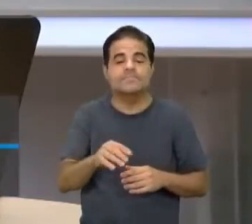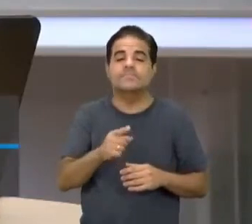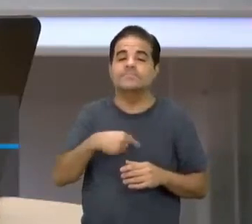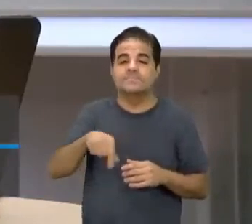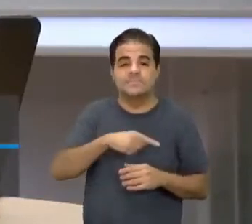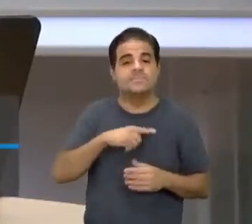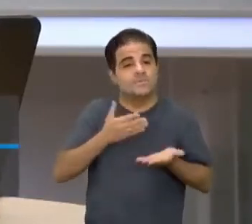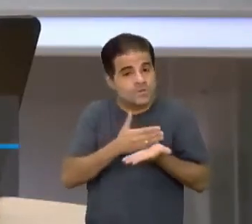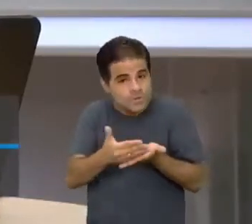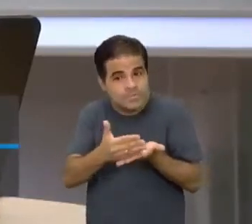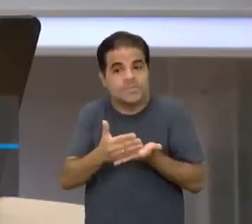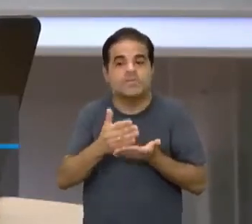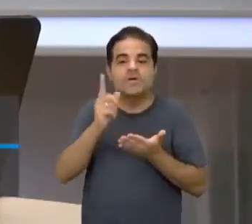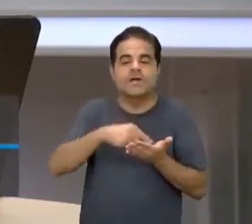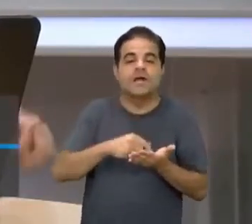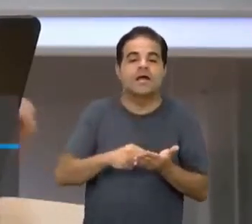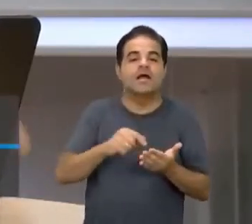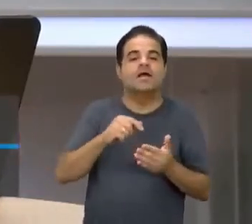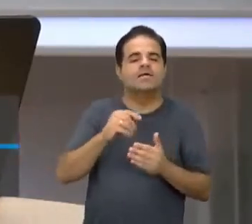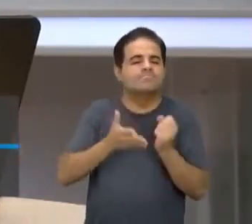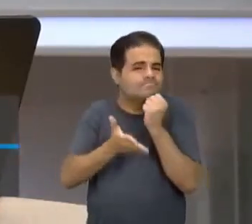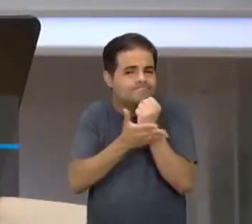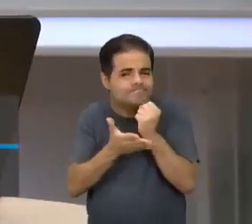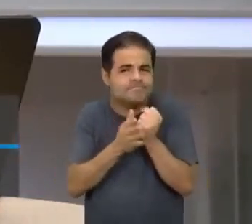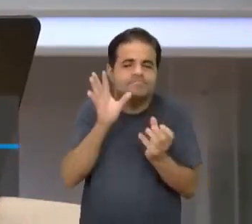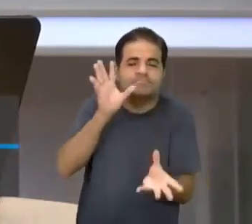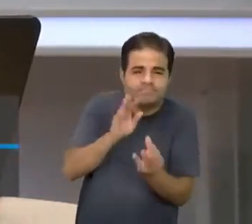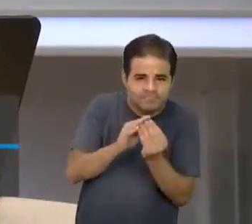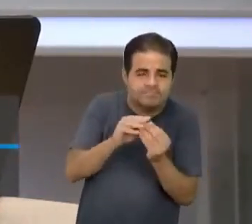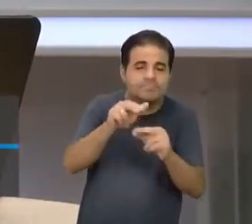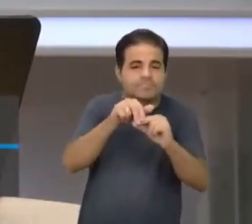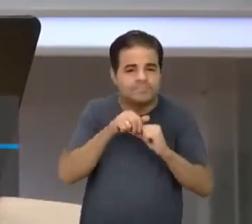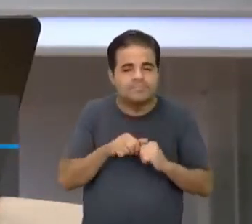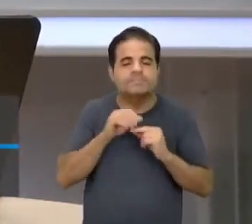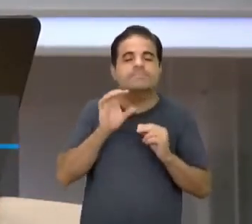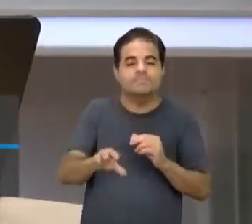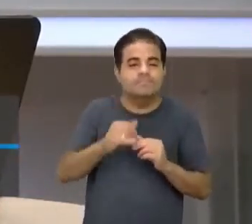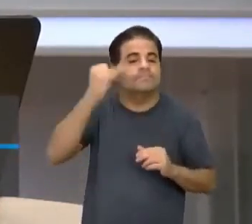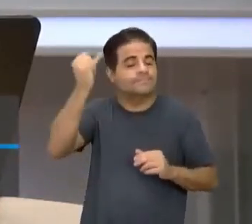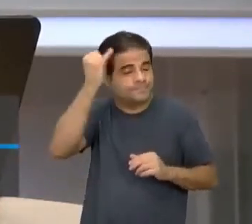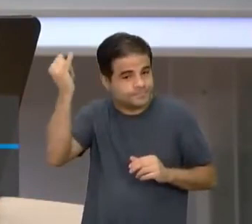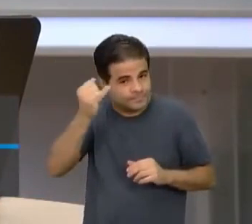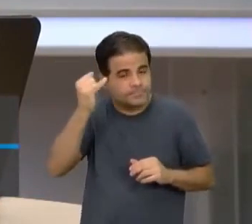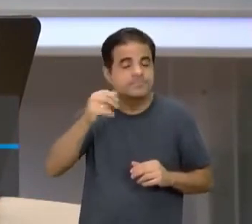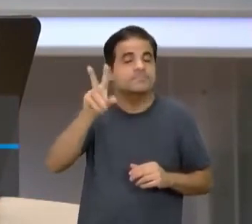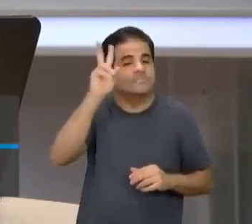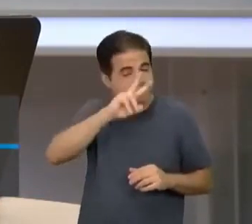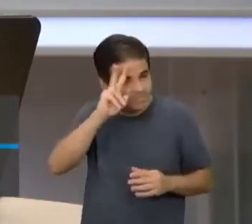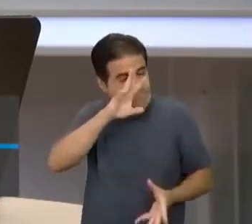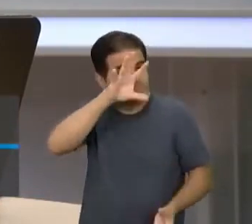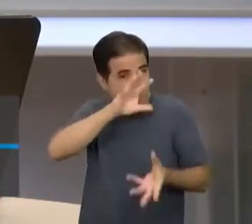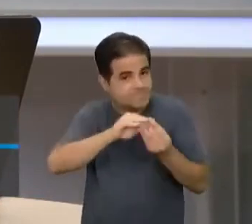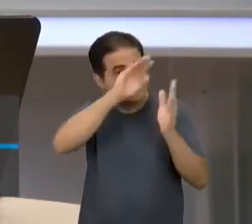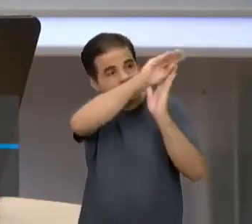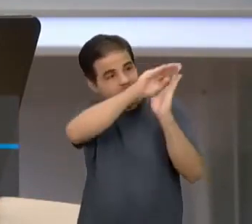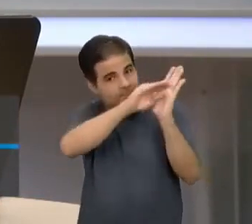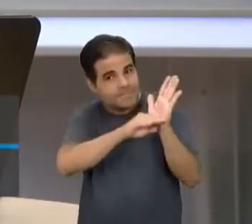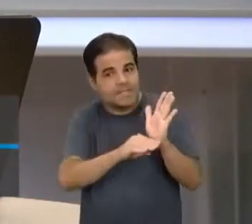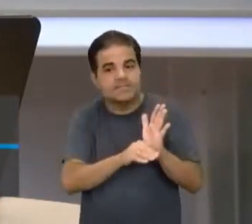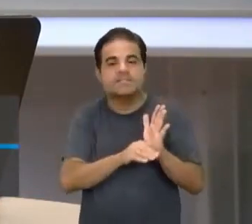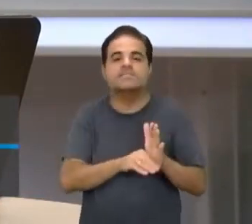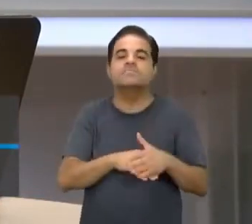Então, a gente começou realmente aí lá do beabá mesmo, né, por conta disso, mas é sempre importante aí a gente recapitular os princípios,